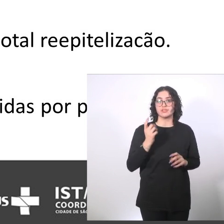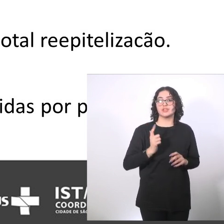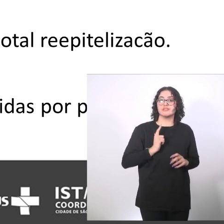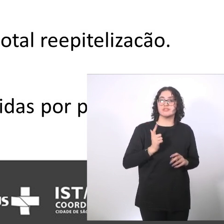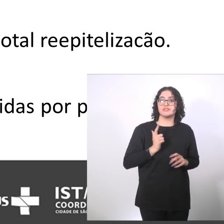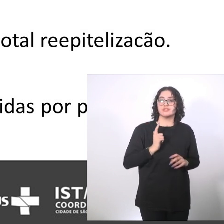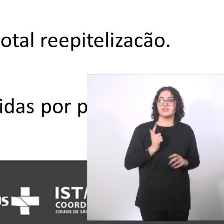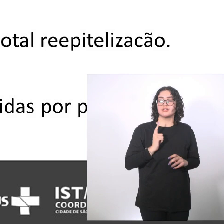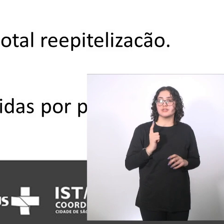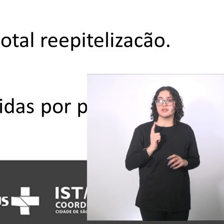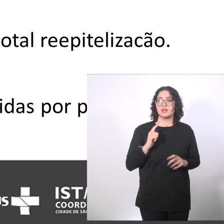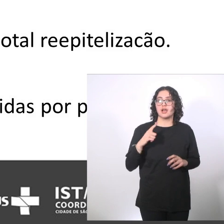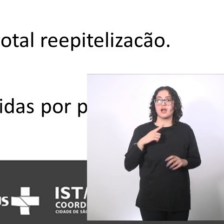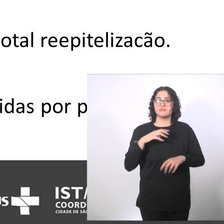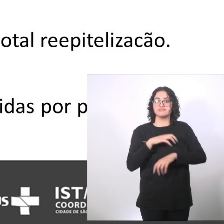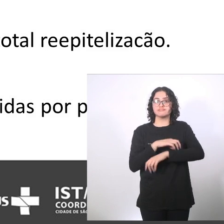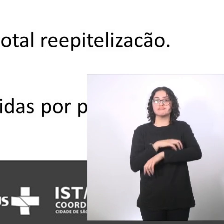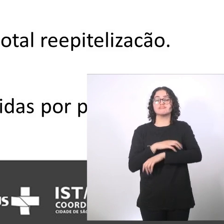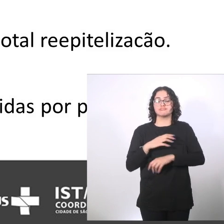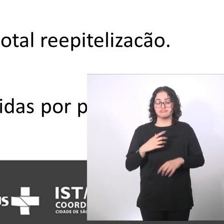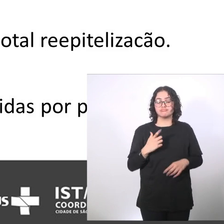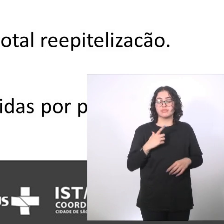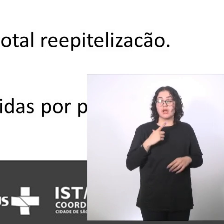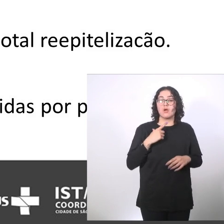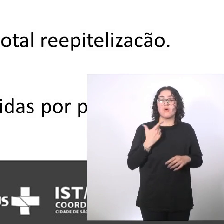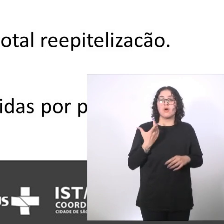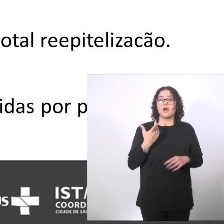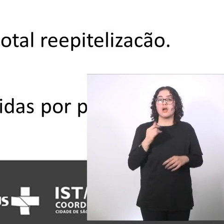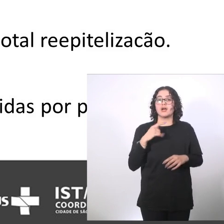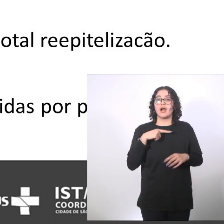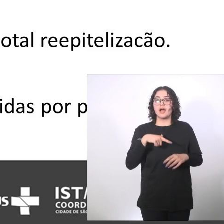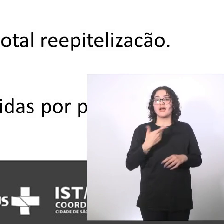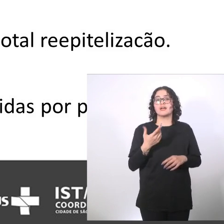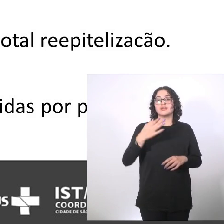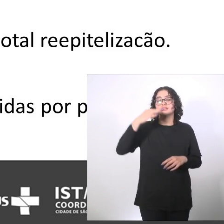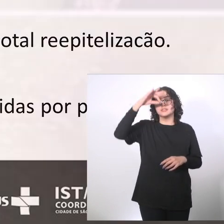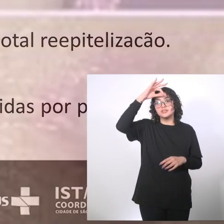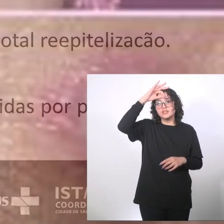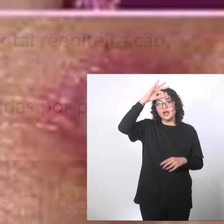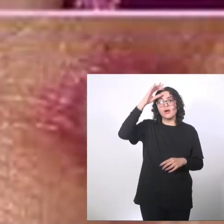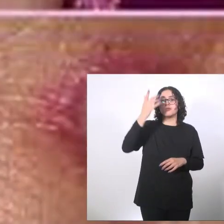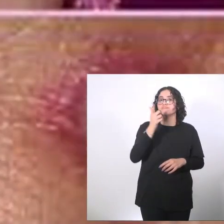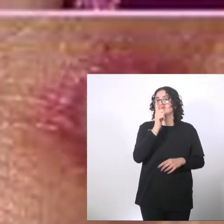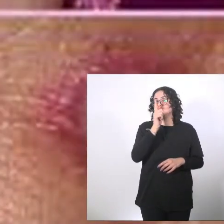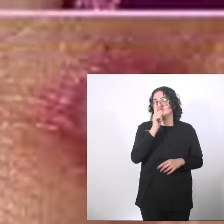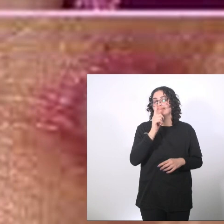tendo lesões localizadas, às vezes lesões genitais. Próximo.